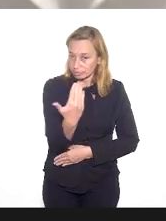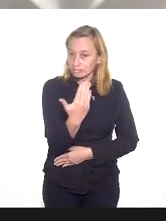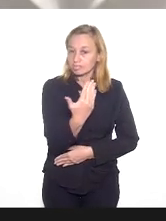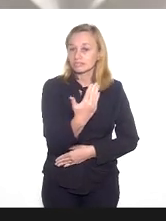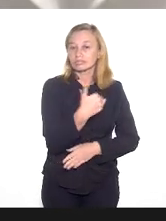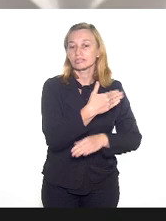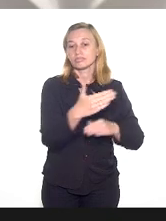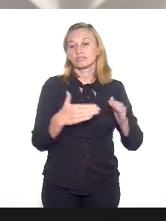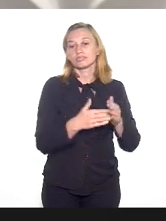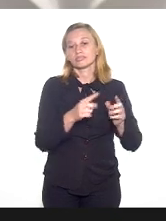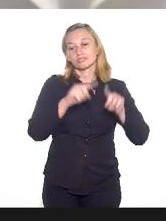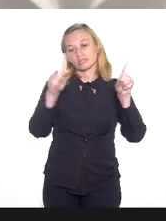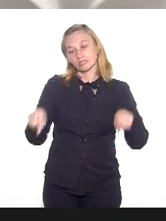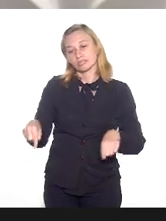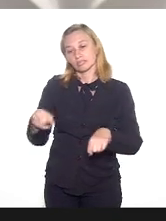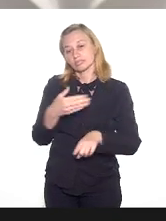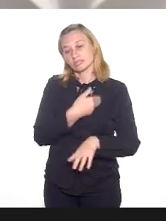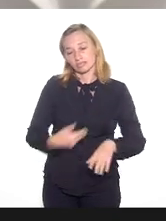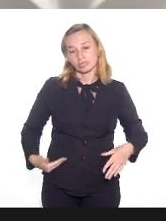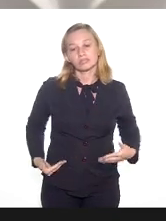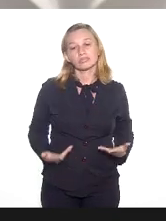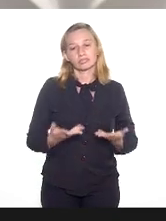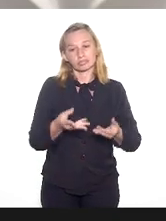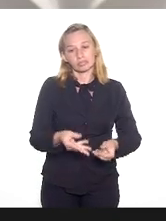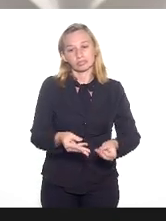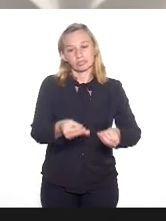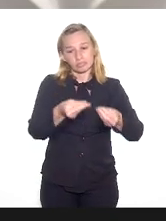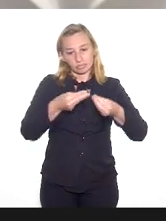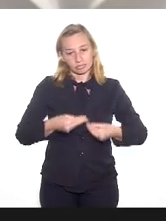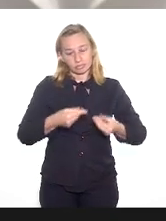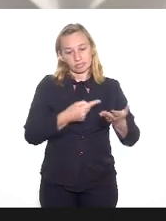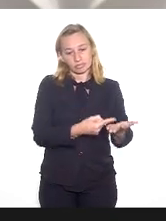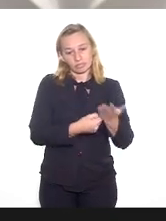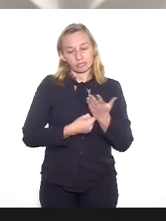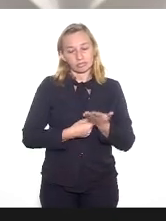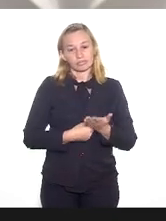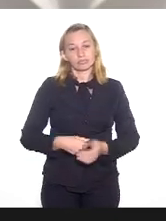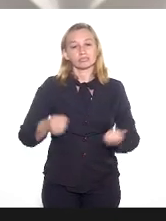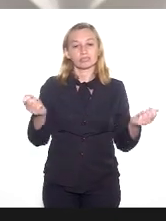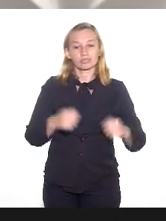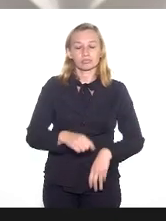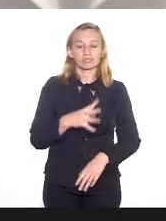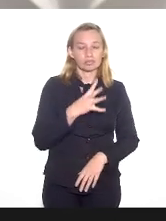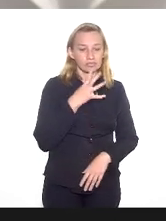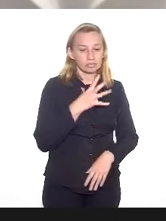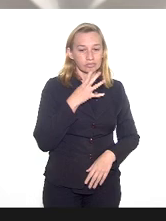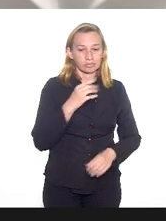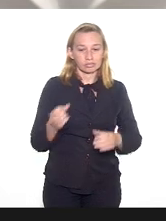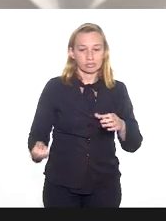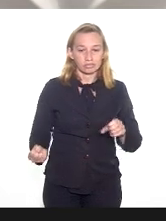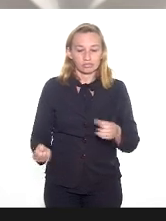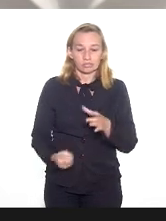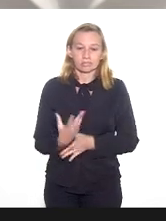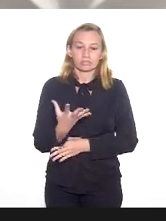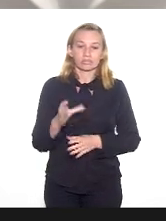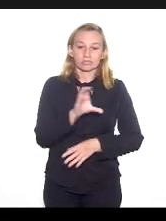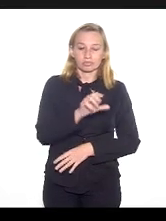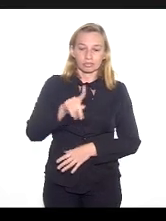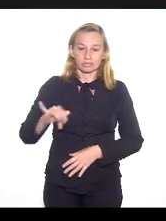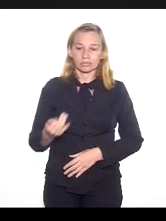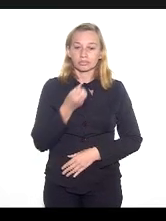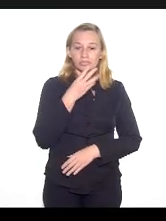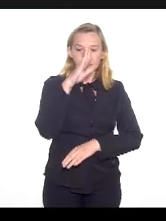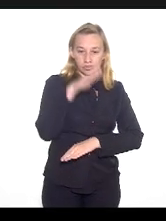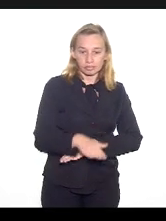a todos os servidores que trouxeram a sua competência, o seu conhecimento na construção dessa CPI. Uma boa tarde.